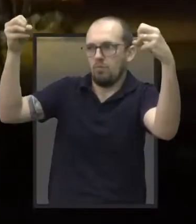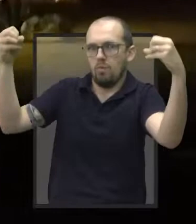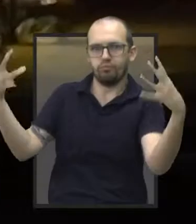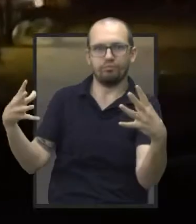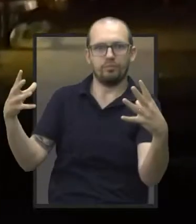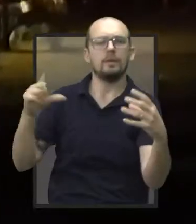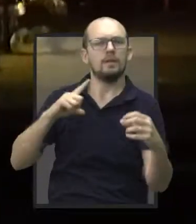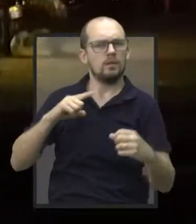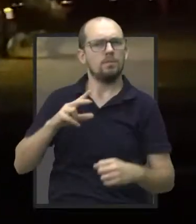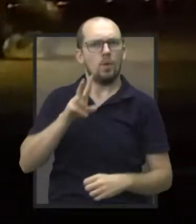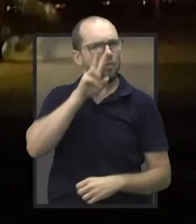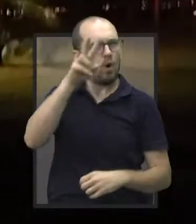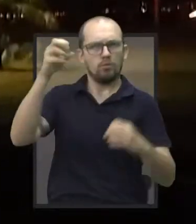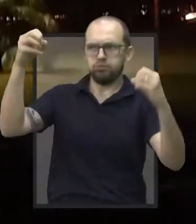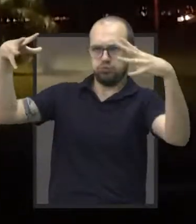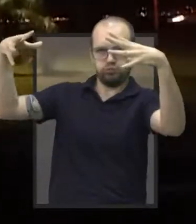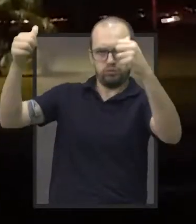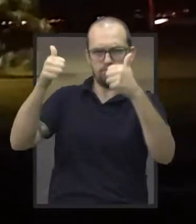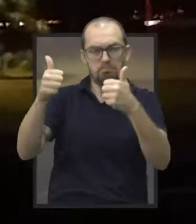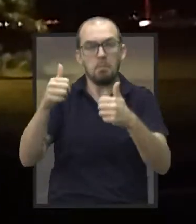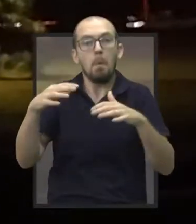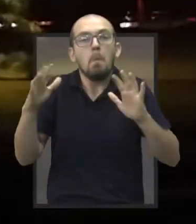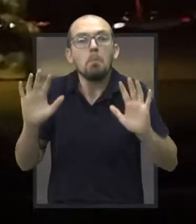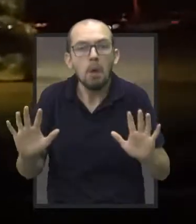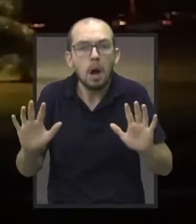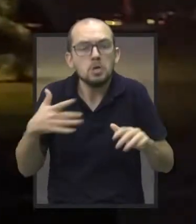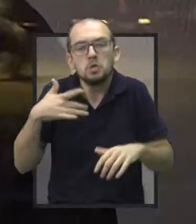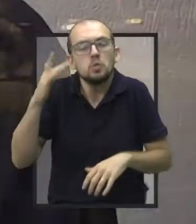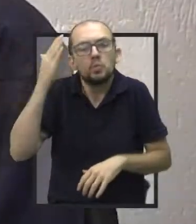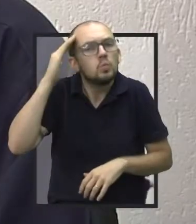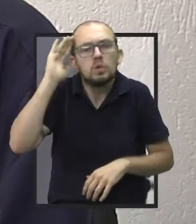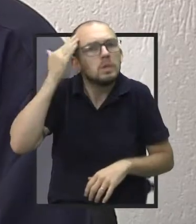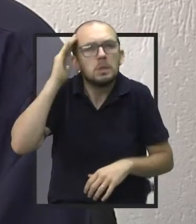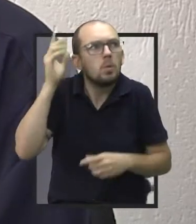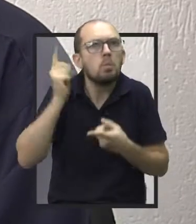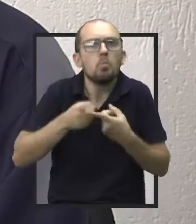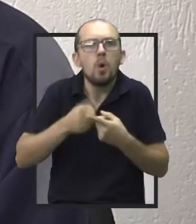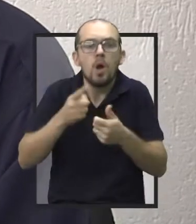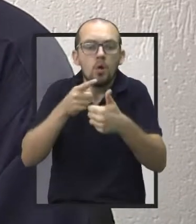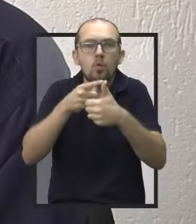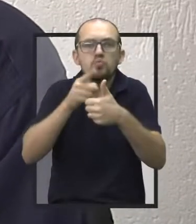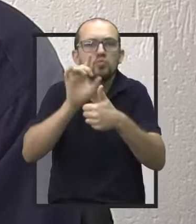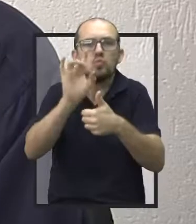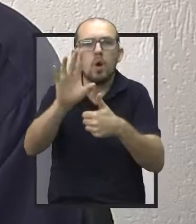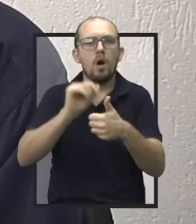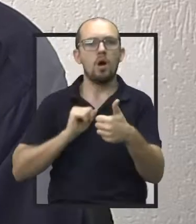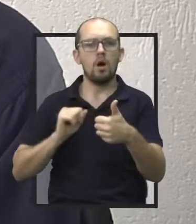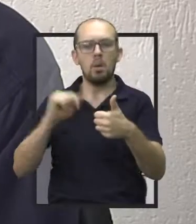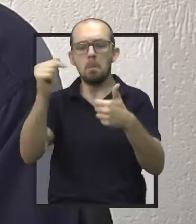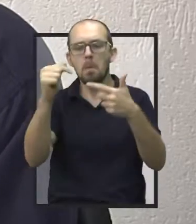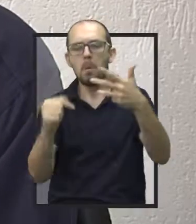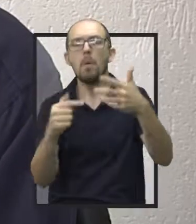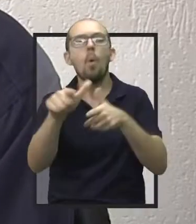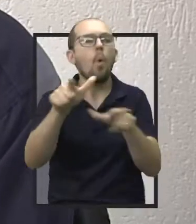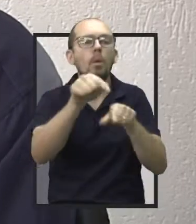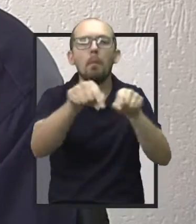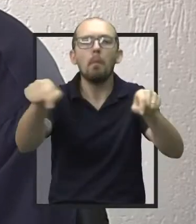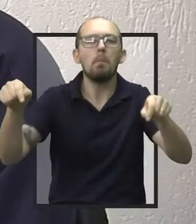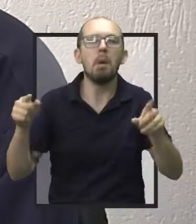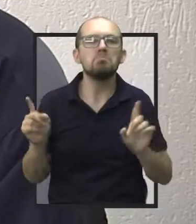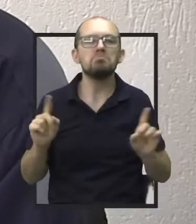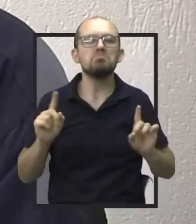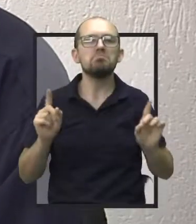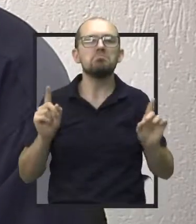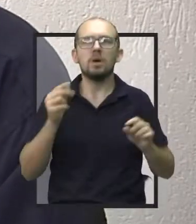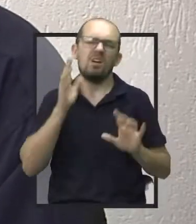fizeram a iluminação mas depois eu não sei por que cargas d'água eles alegaram que não havia mais possibilidade é é até